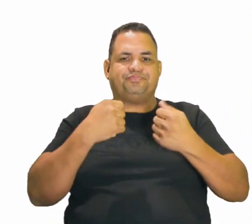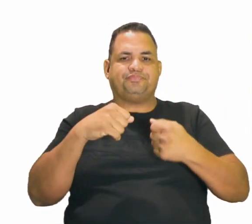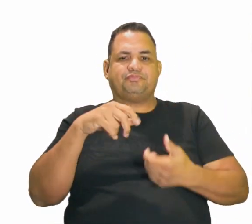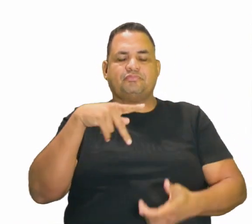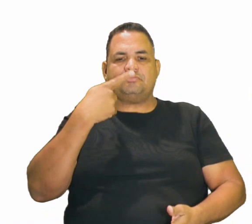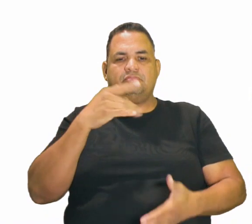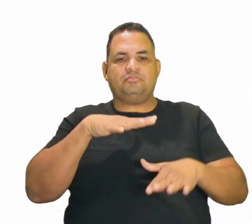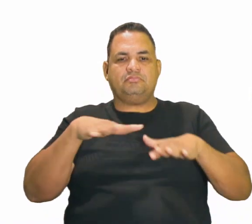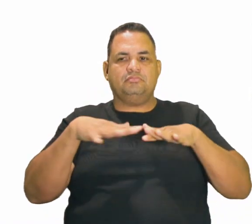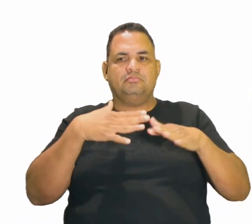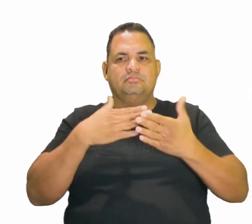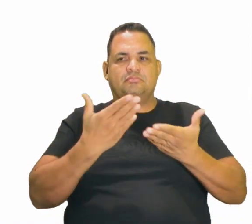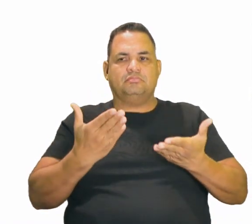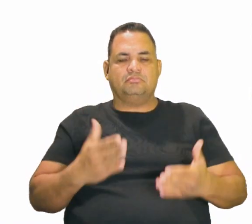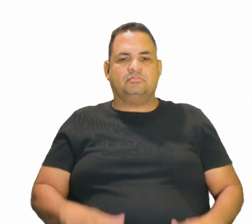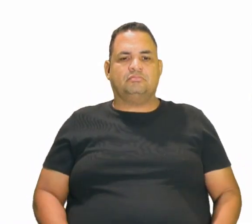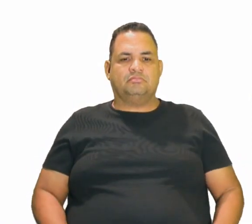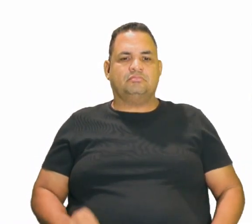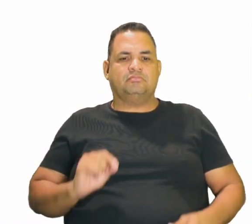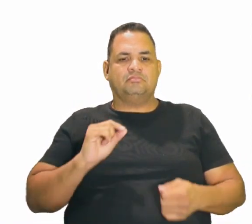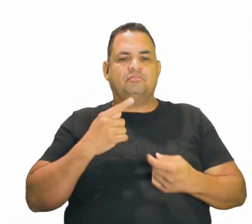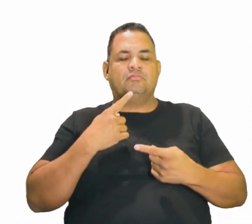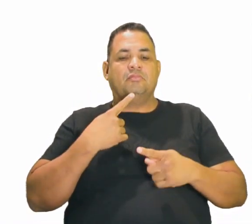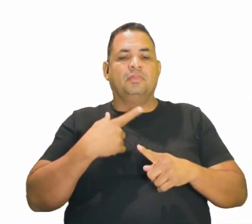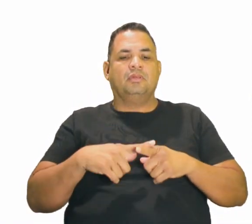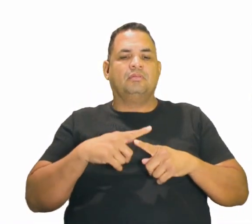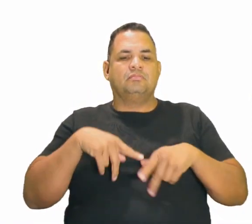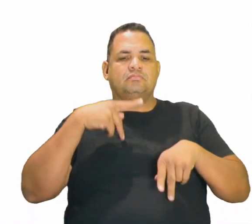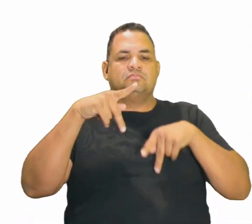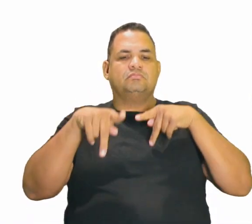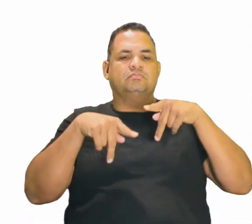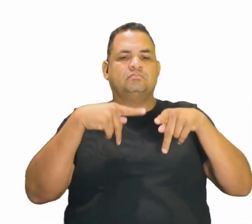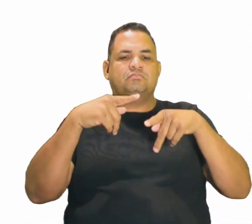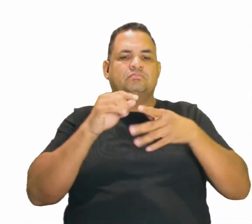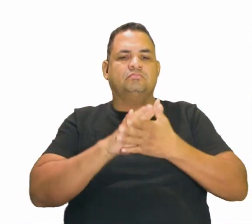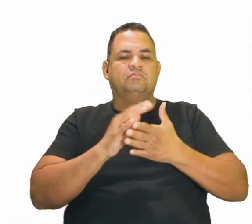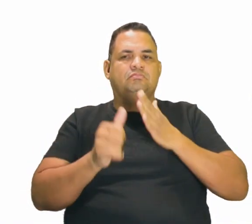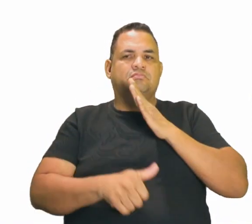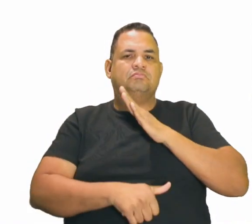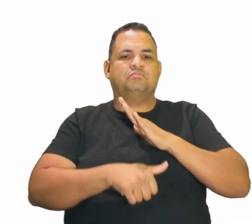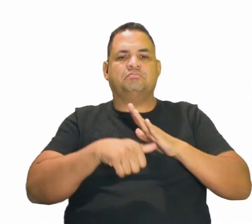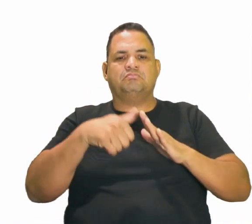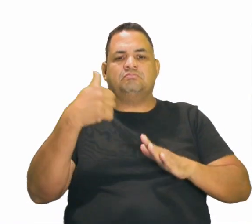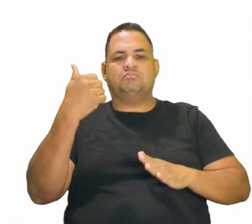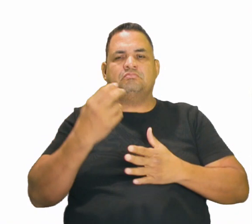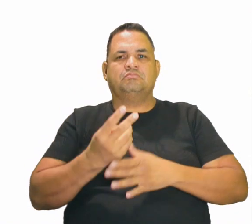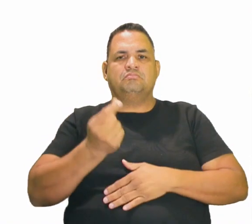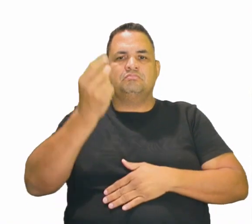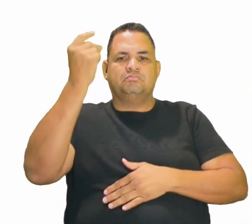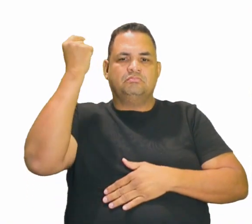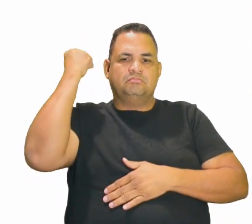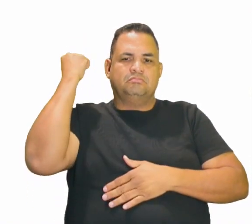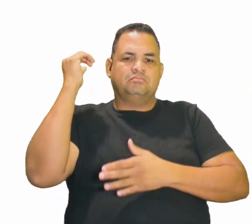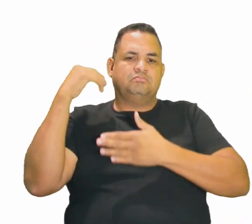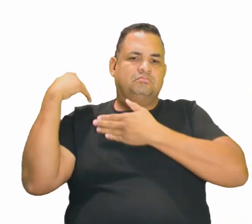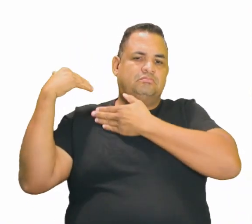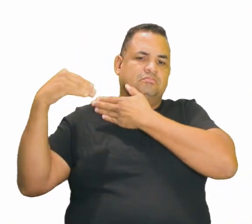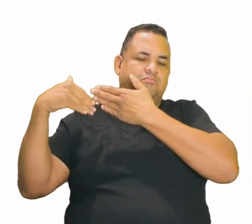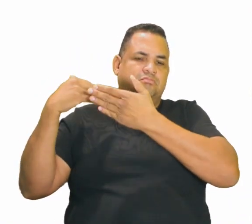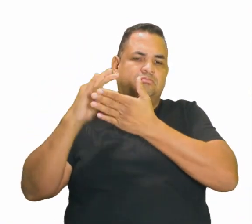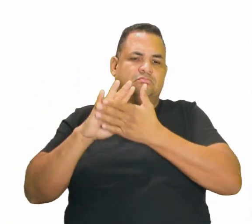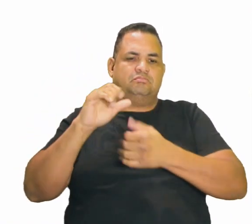que são movimentos de danças Porque os povos antigos para primitivos Ou pré-históricos eles